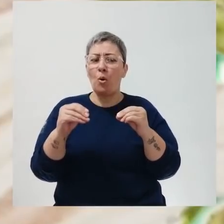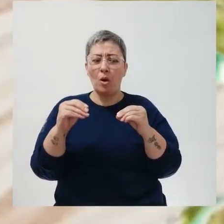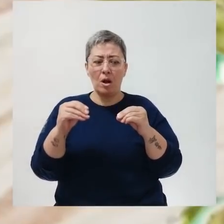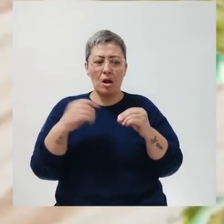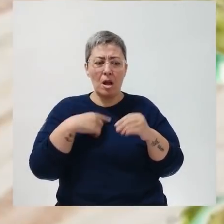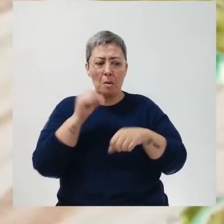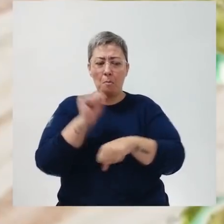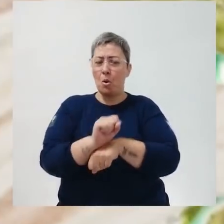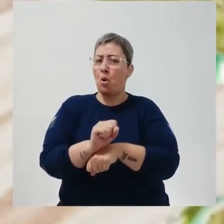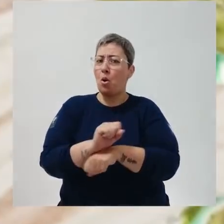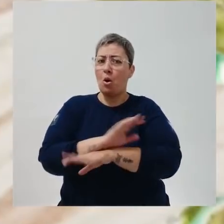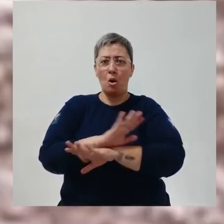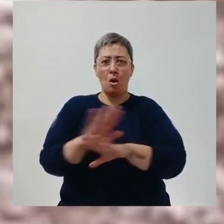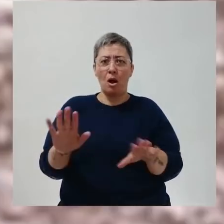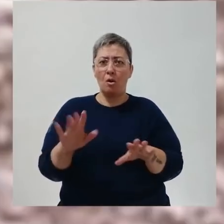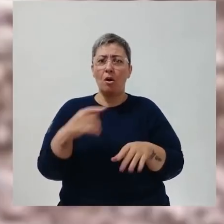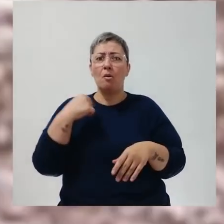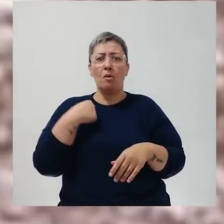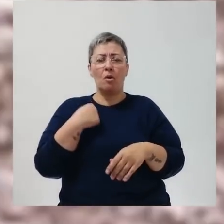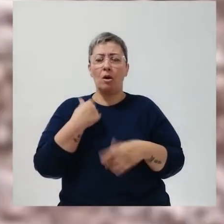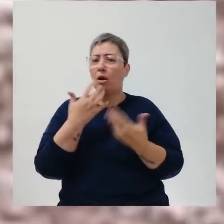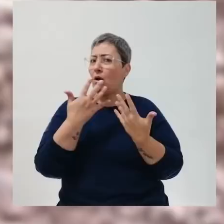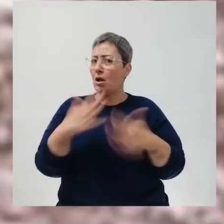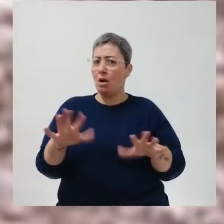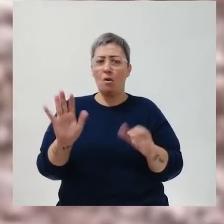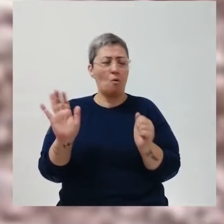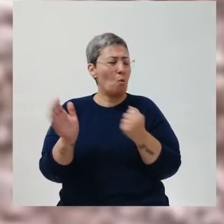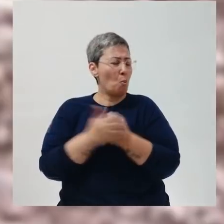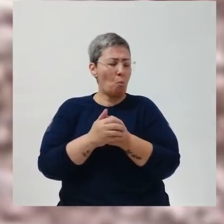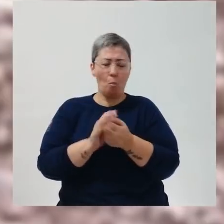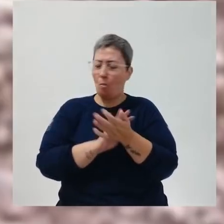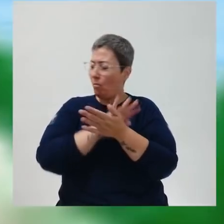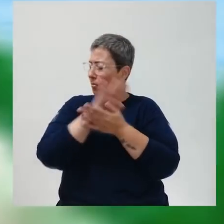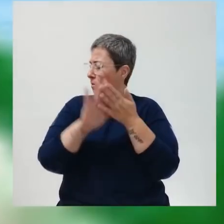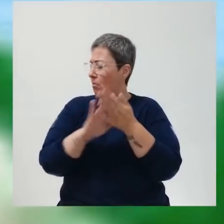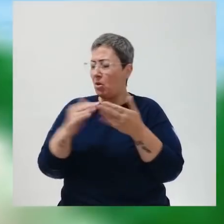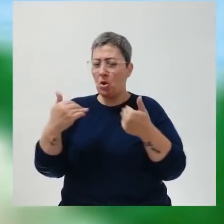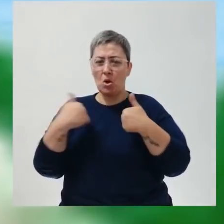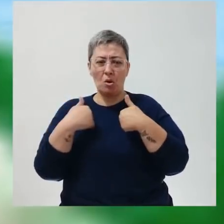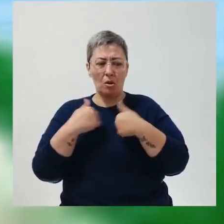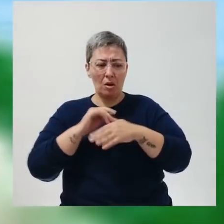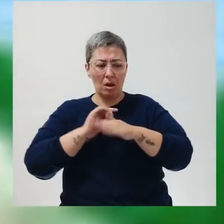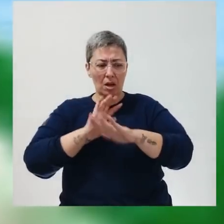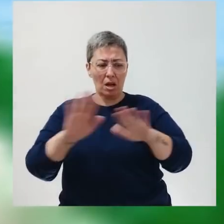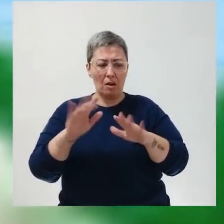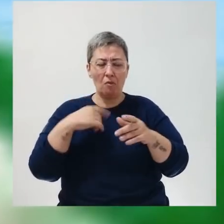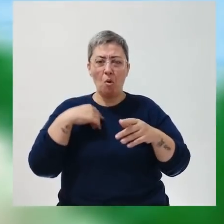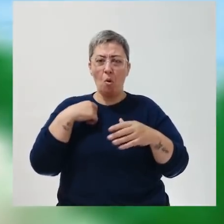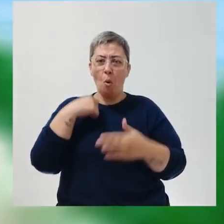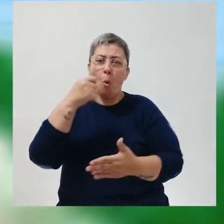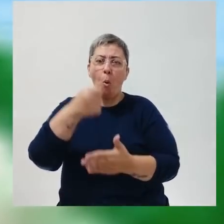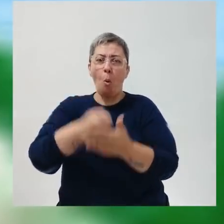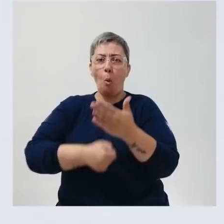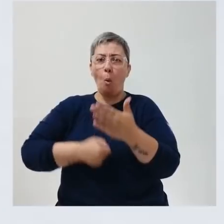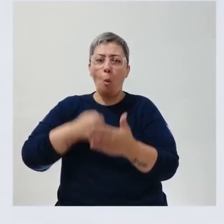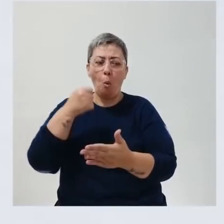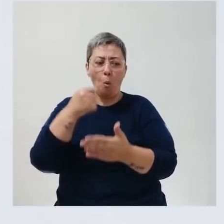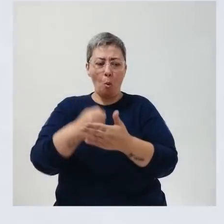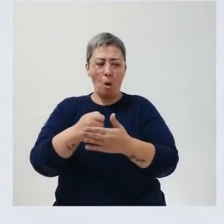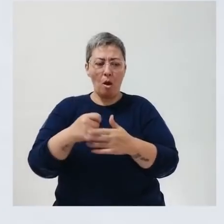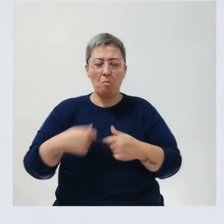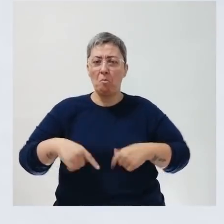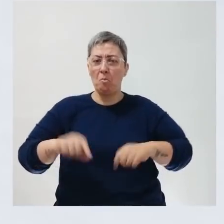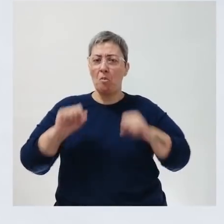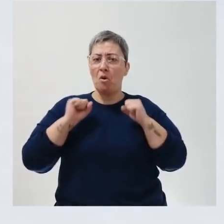pode parar! Eu não vou me esconder! Eu vou tentar! E